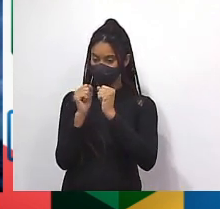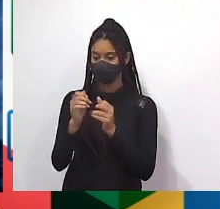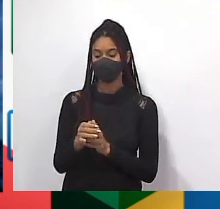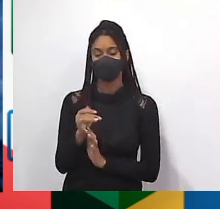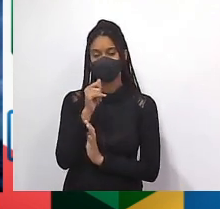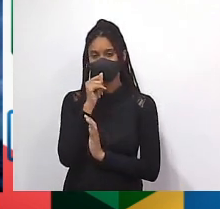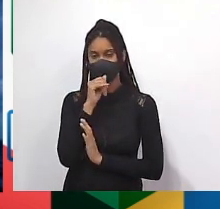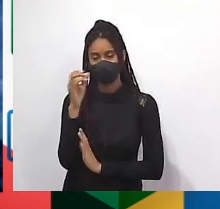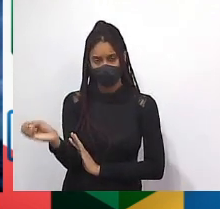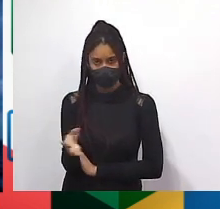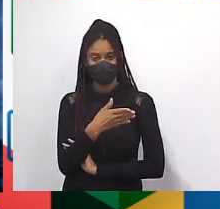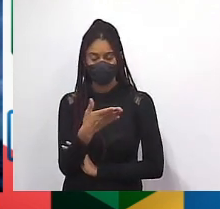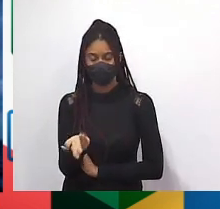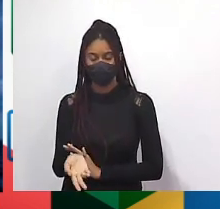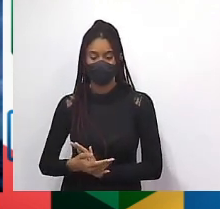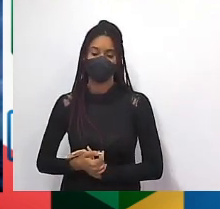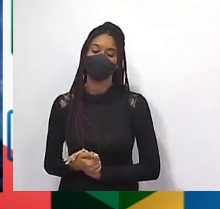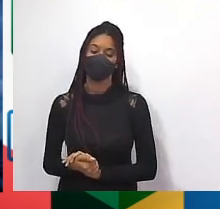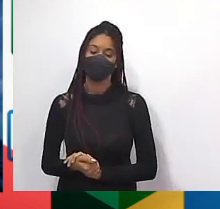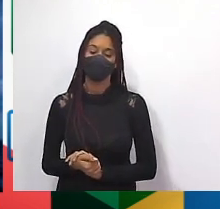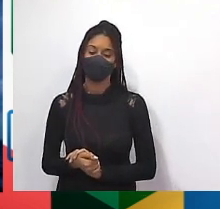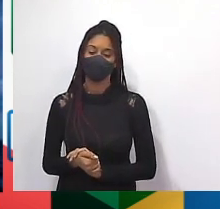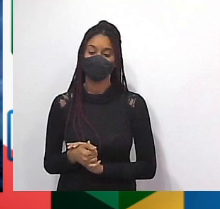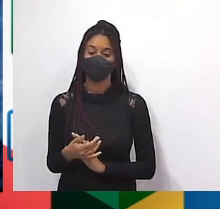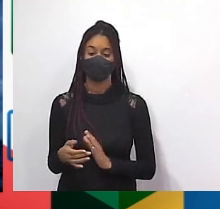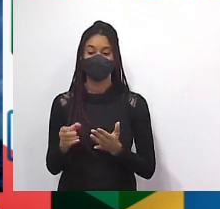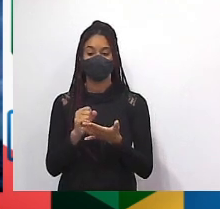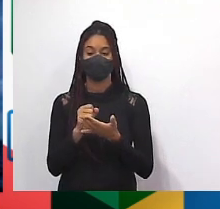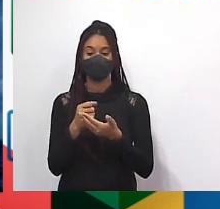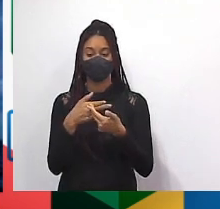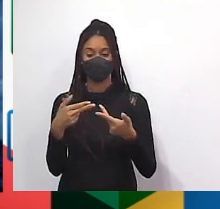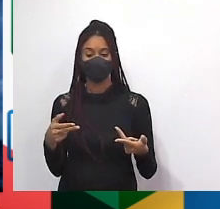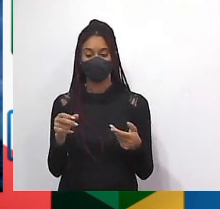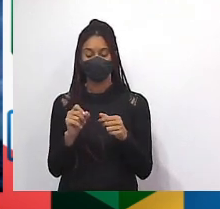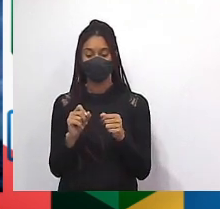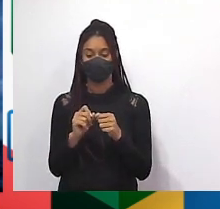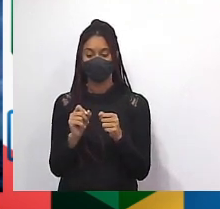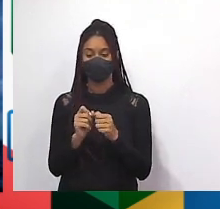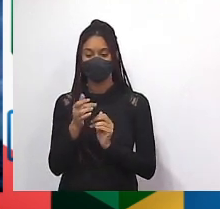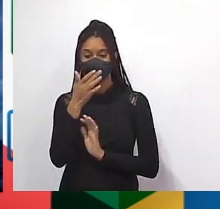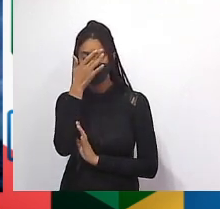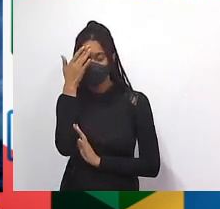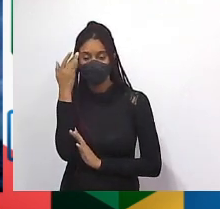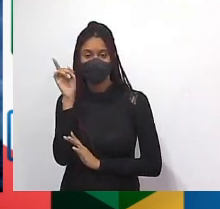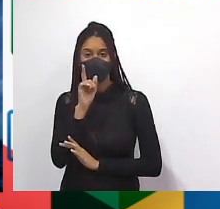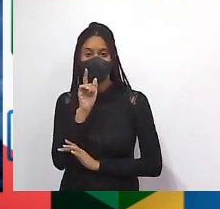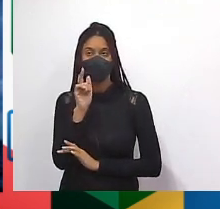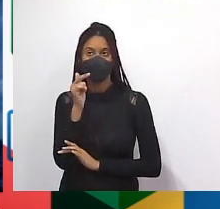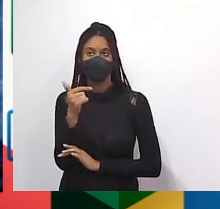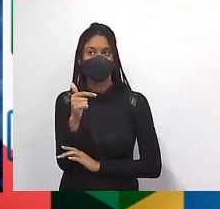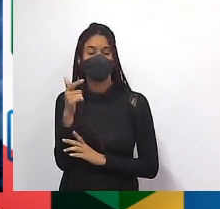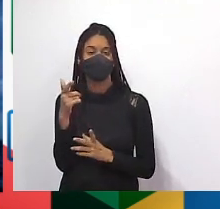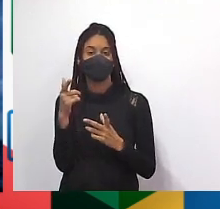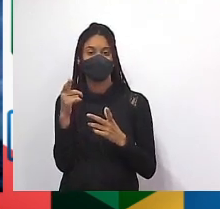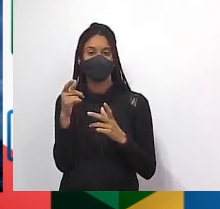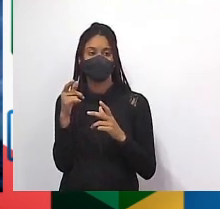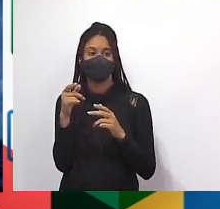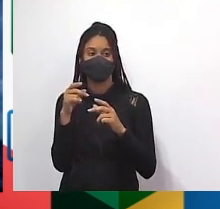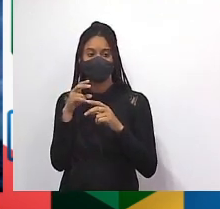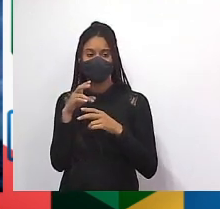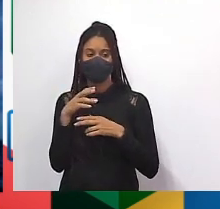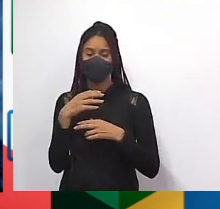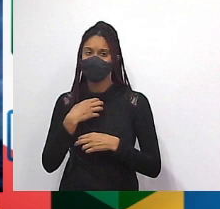uma novidade e, consequentemente, essa atividade, o ser humano não era tão agressivo ao meio ambiente,